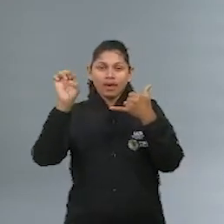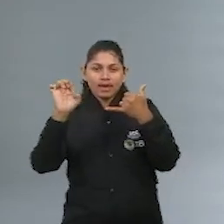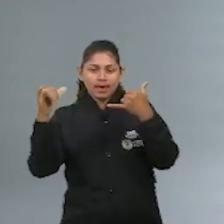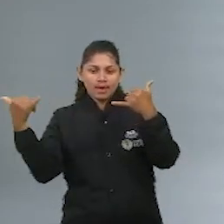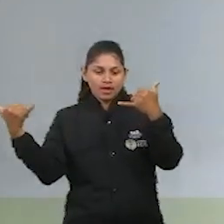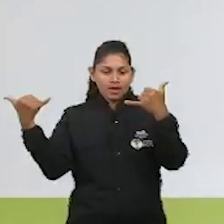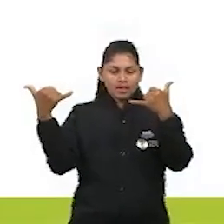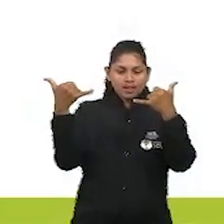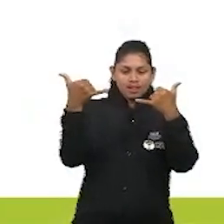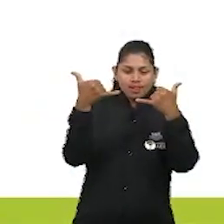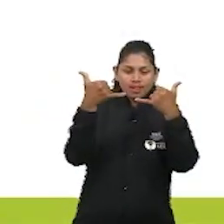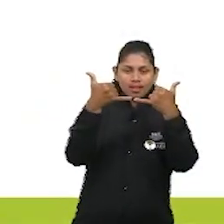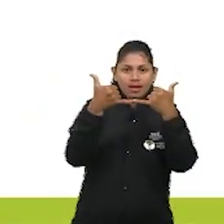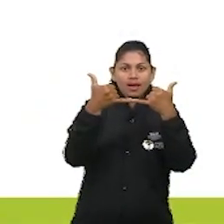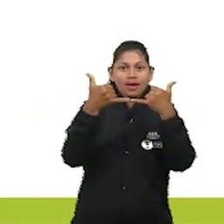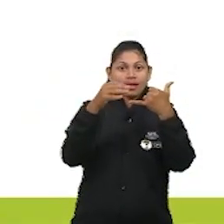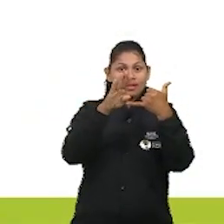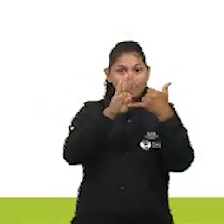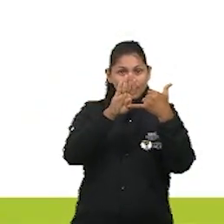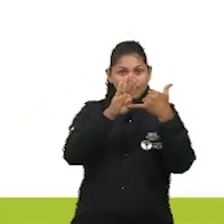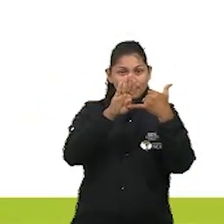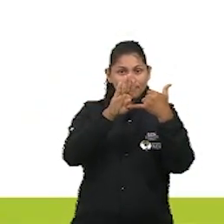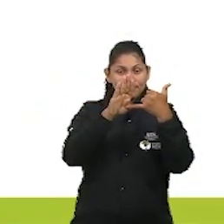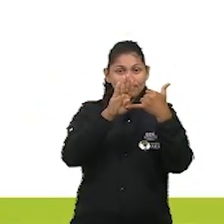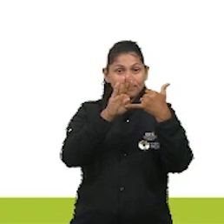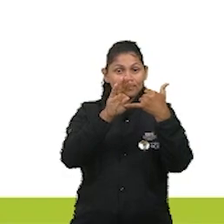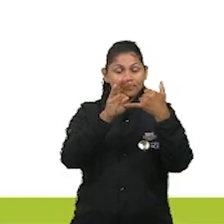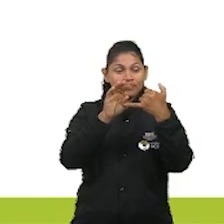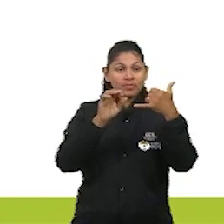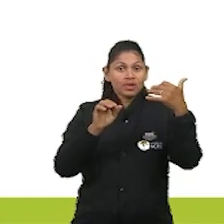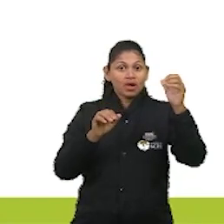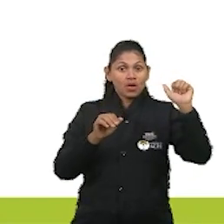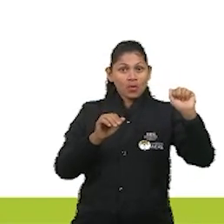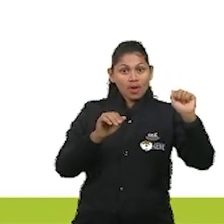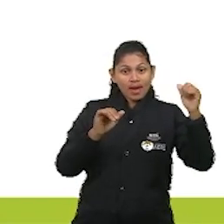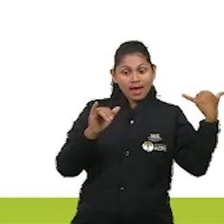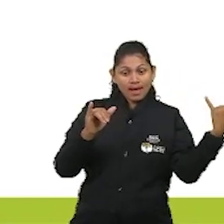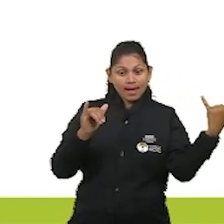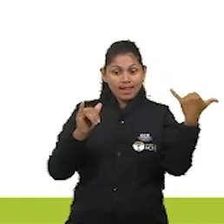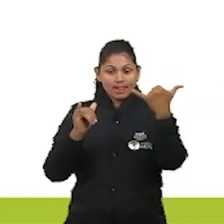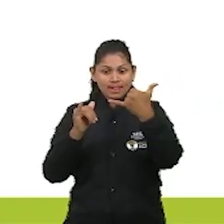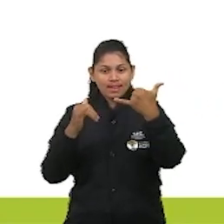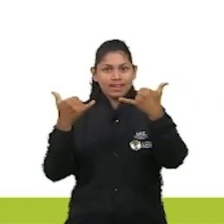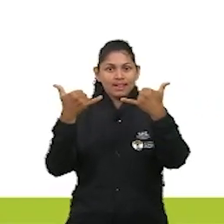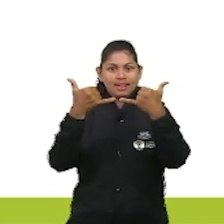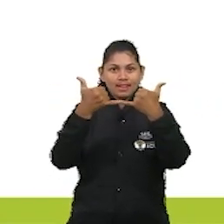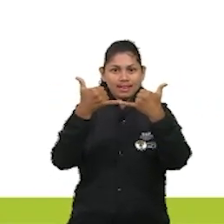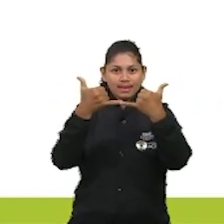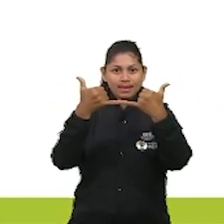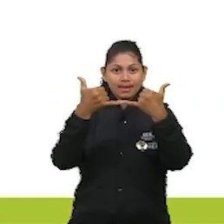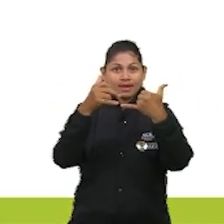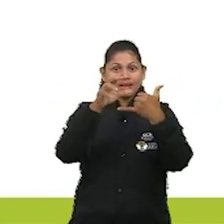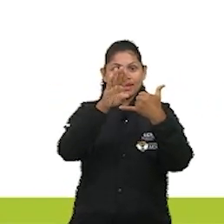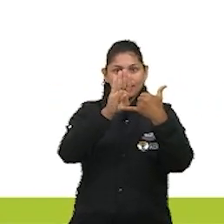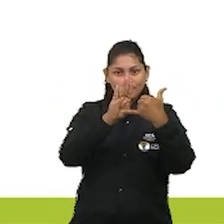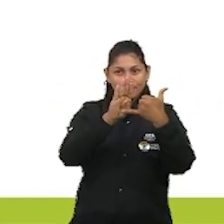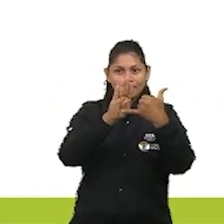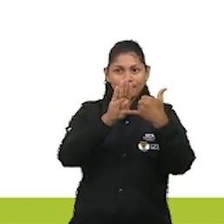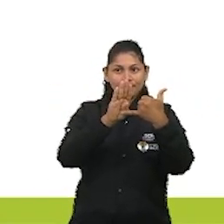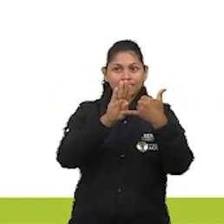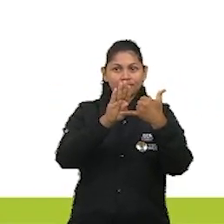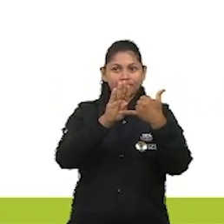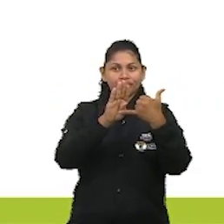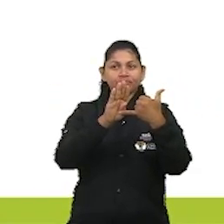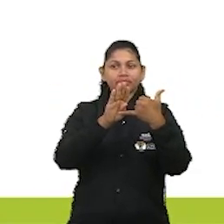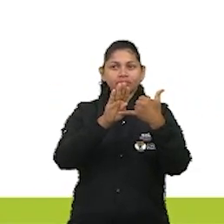nós. 3 ramos. Agora vamos identificar, ó. Eu tenho o ramo do B ao A